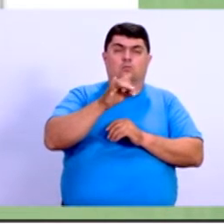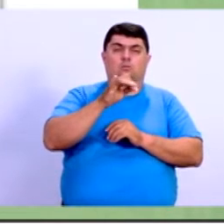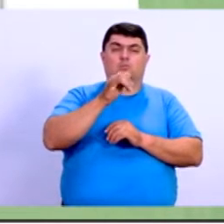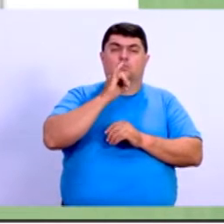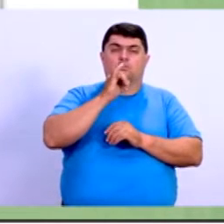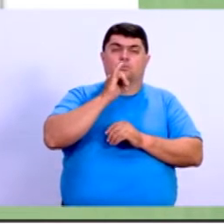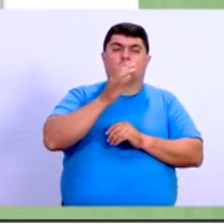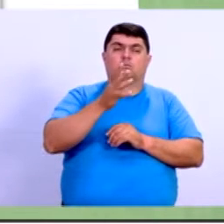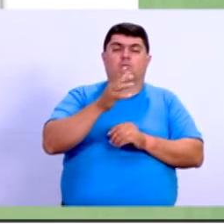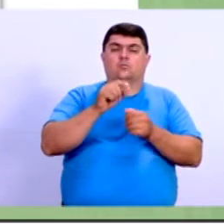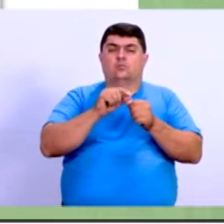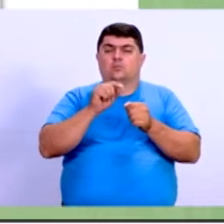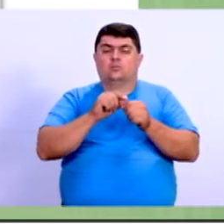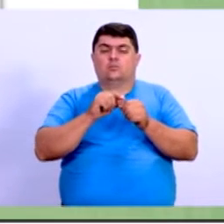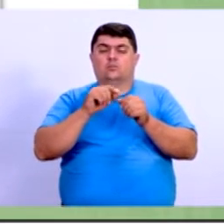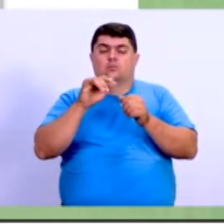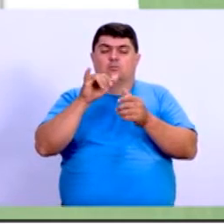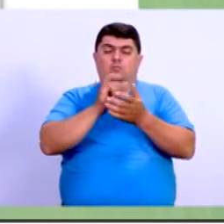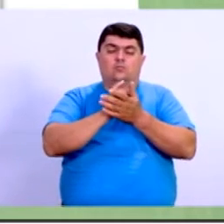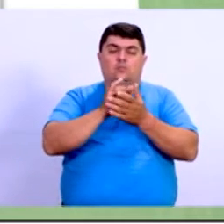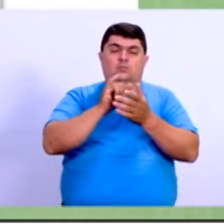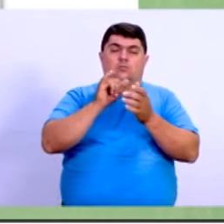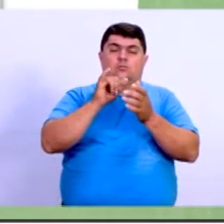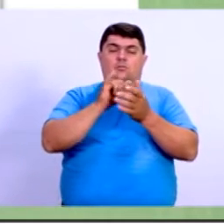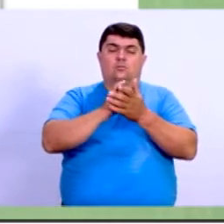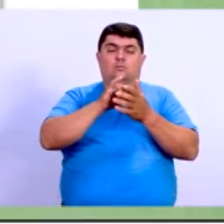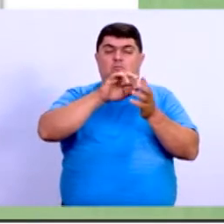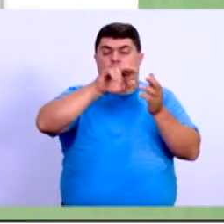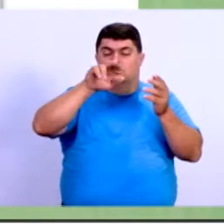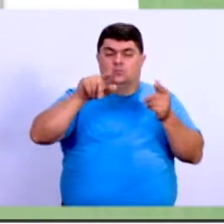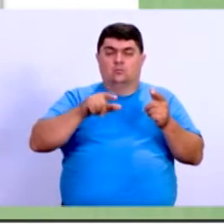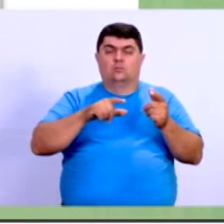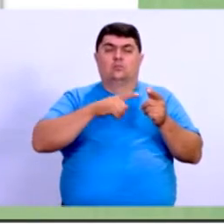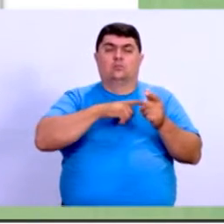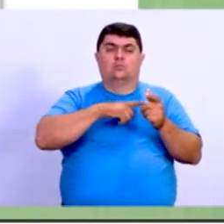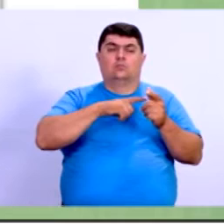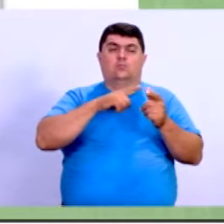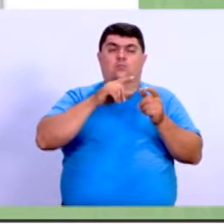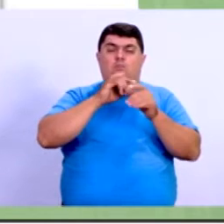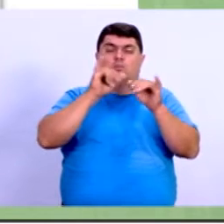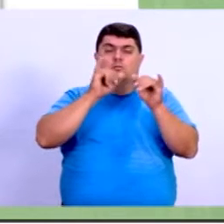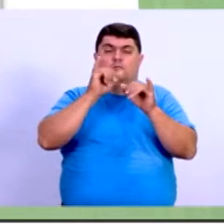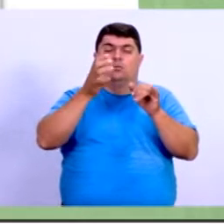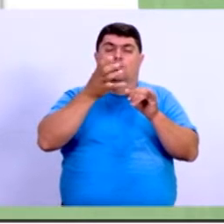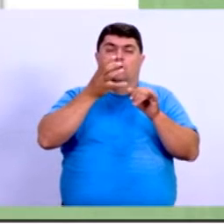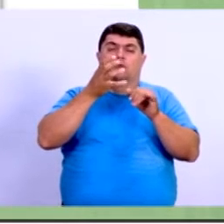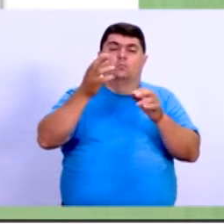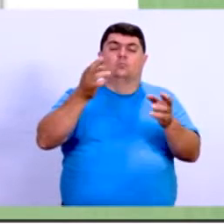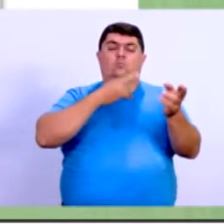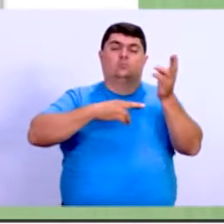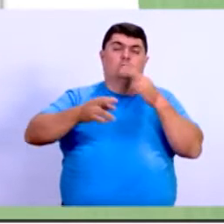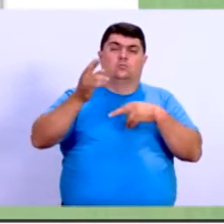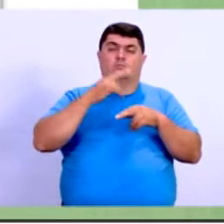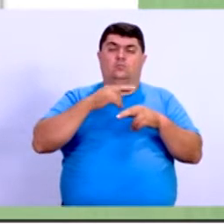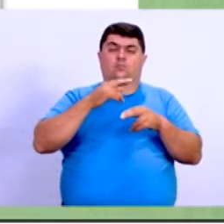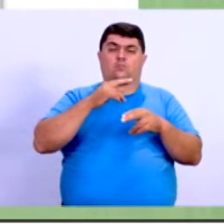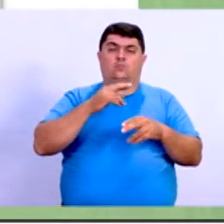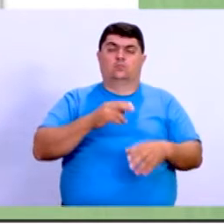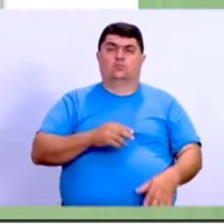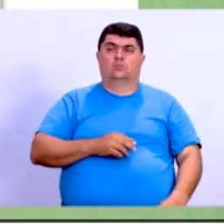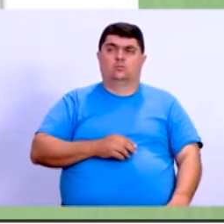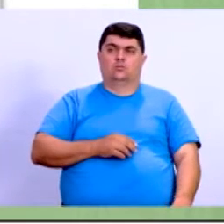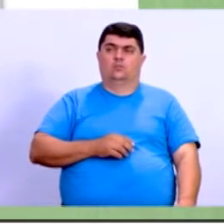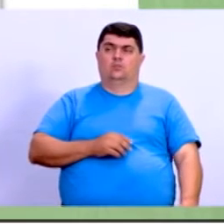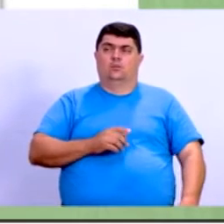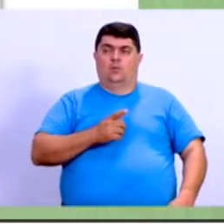essa solicitação, a interface do usuário manda ao banco de dados essa informação que retorna. Observem que é uma mensagem